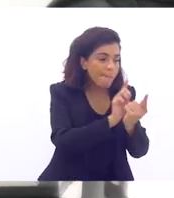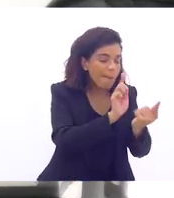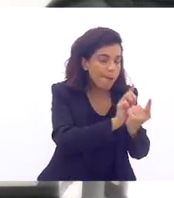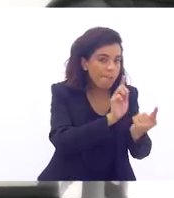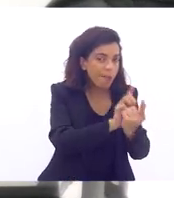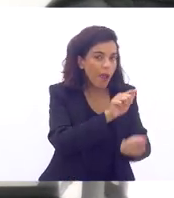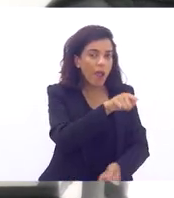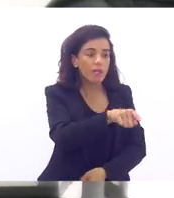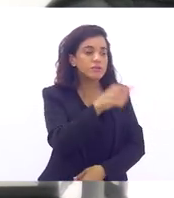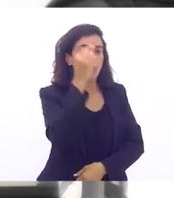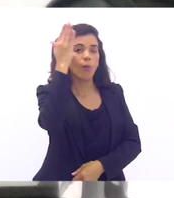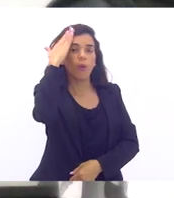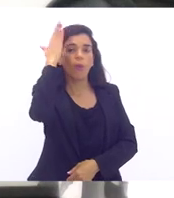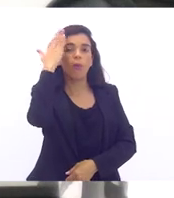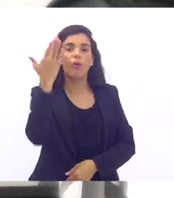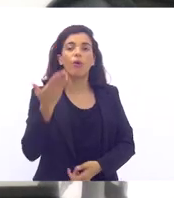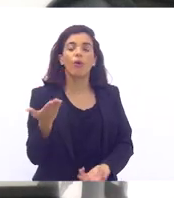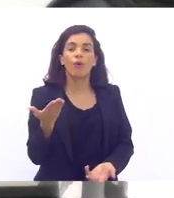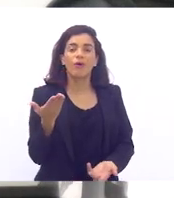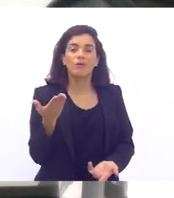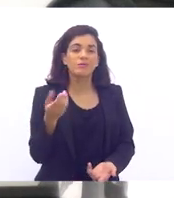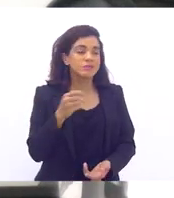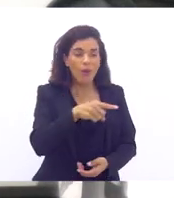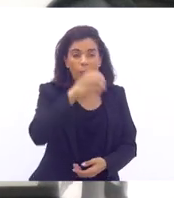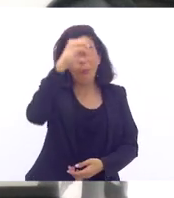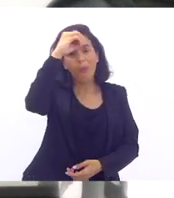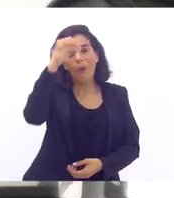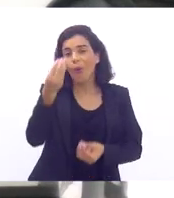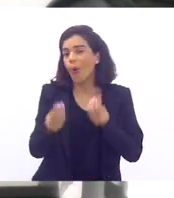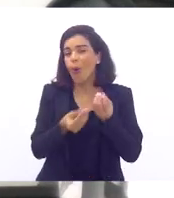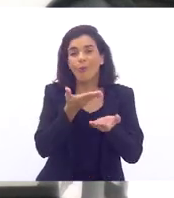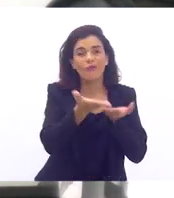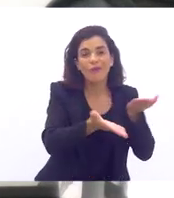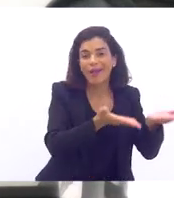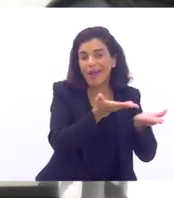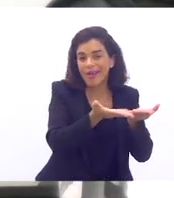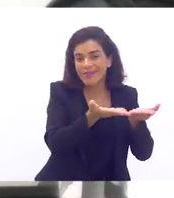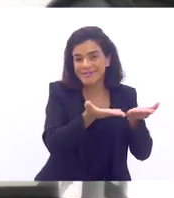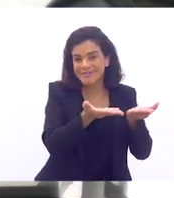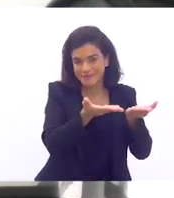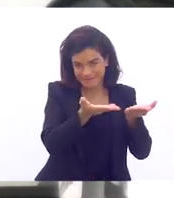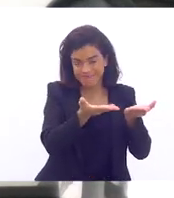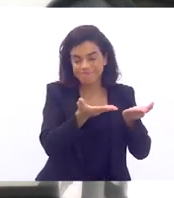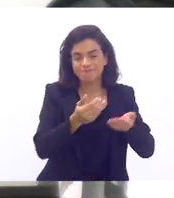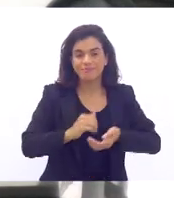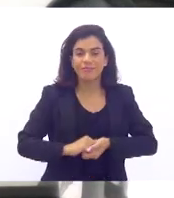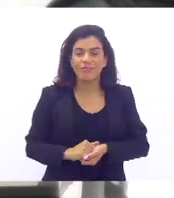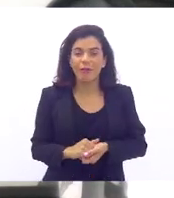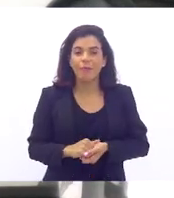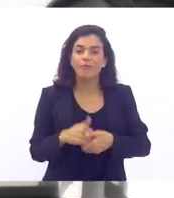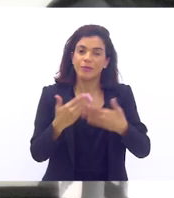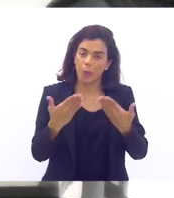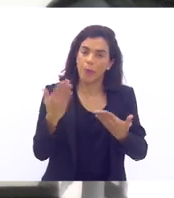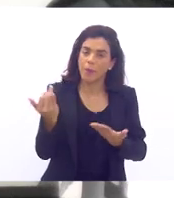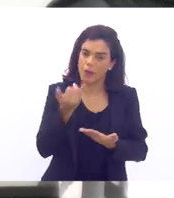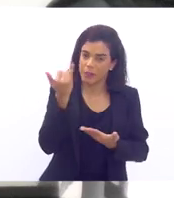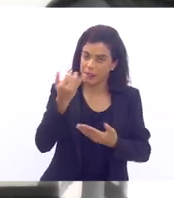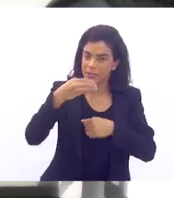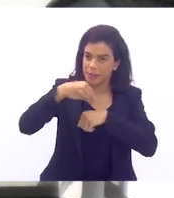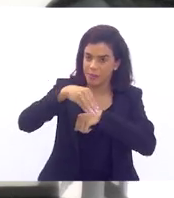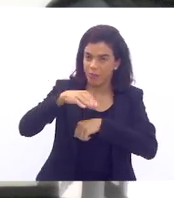pacientes que nos são notificados caso contrário eu não tenho como chegar até eles também acho que isso é importante